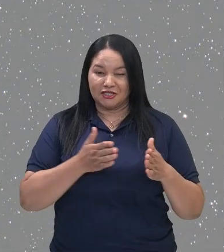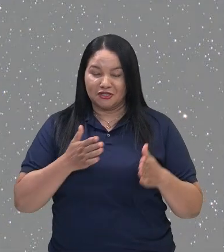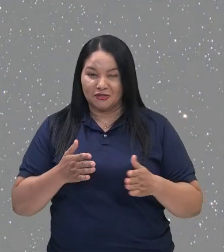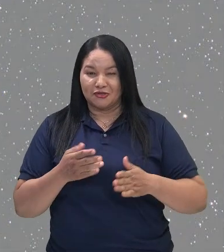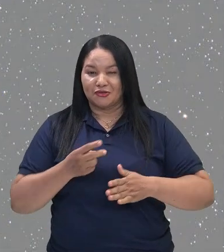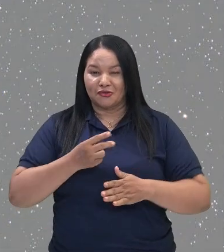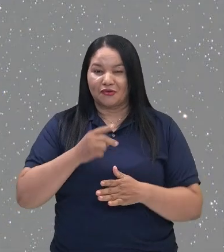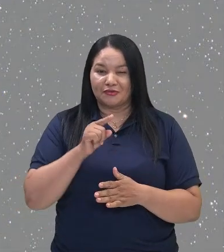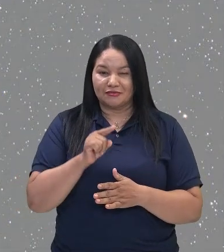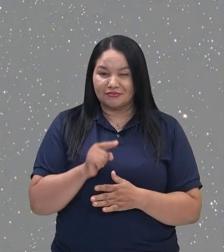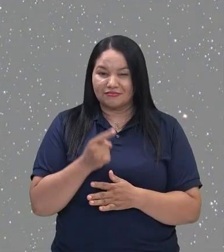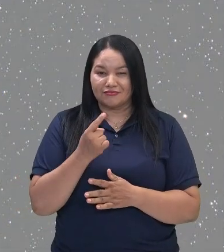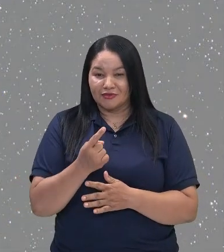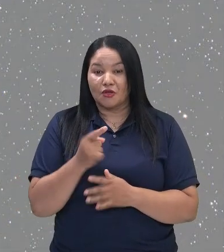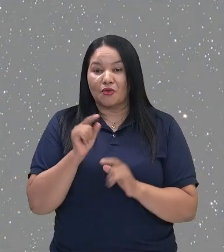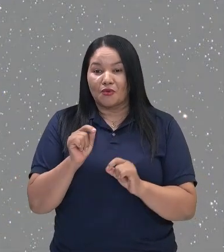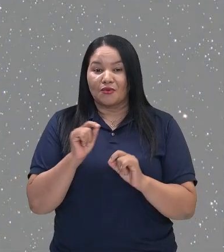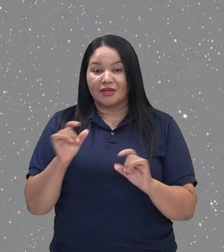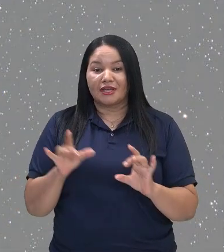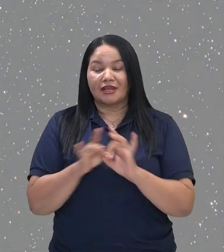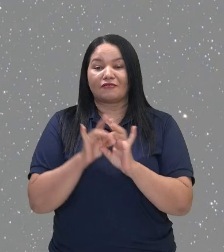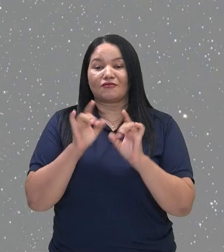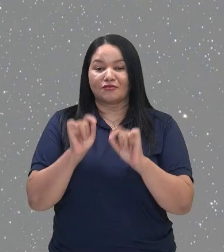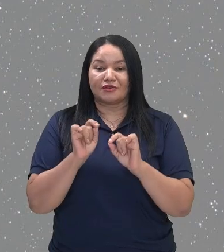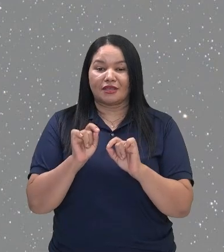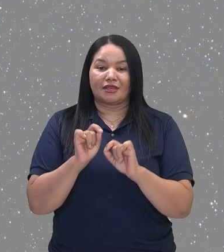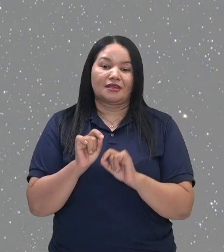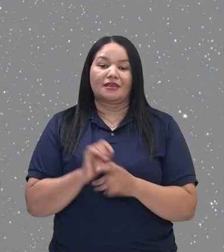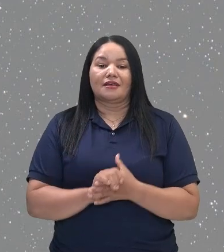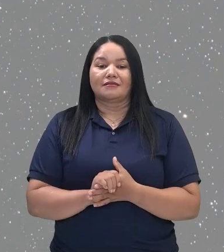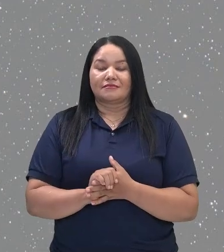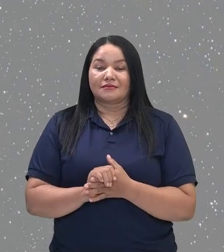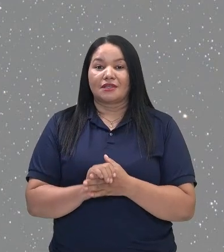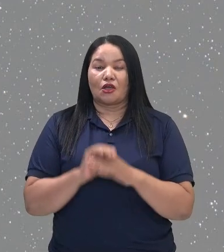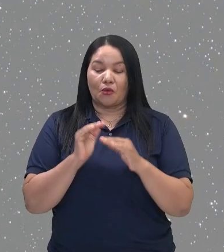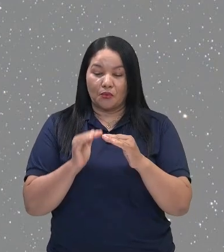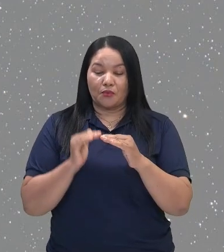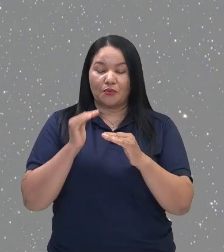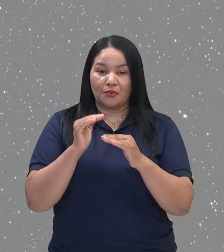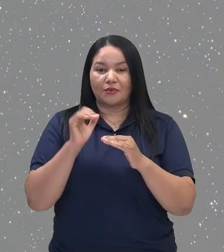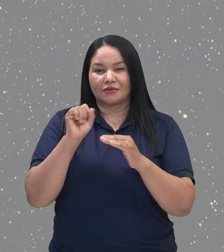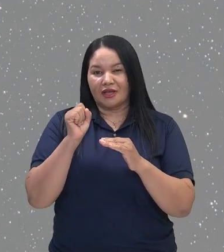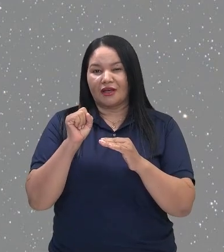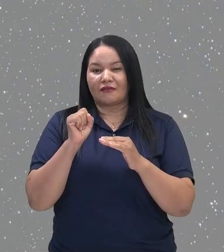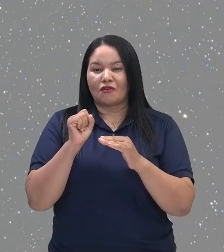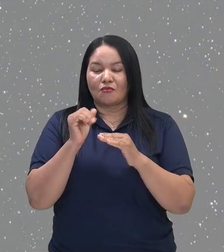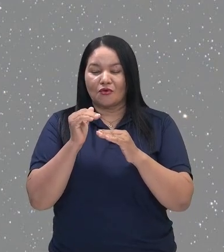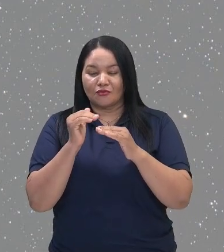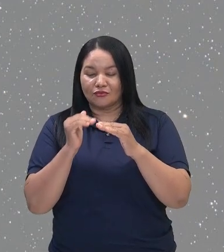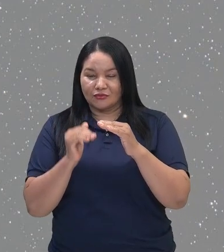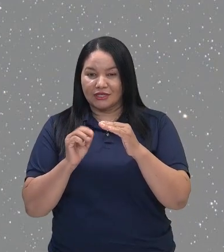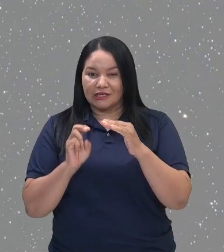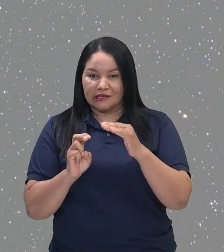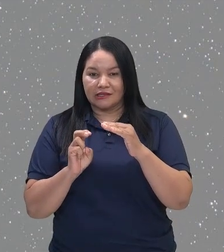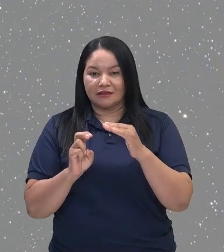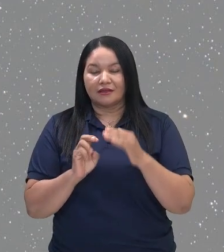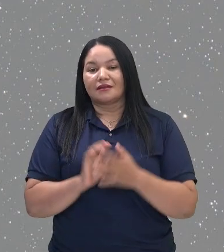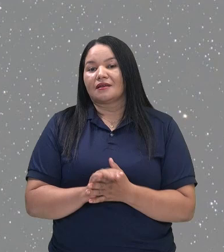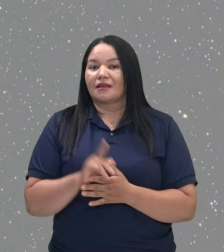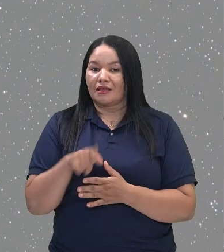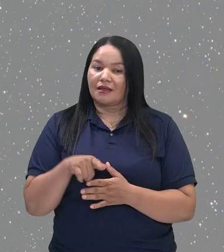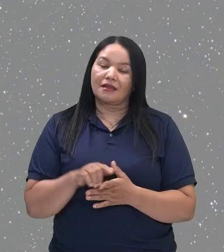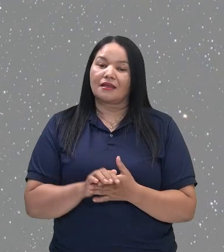oitava, a gente vai estar falando de um tom acima, a quinta, pouquinho mais abaixo.